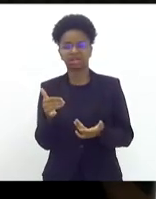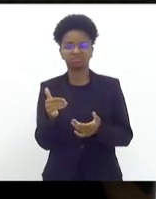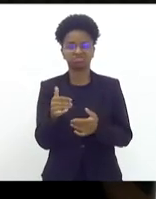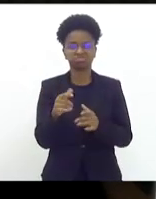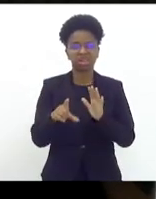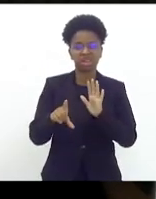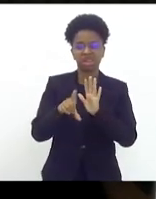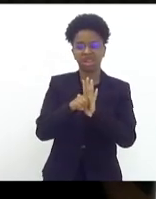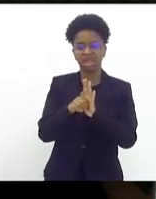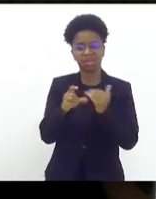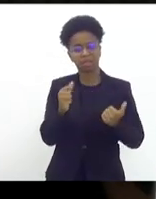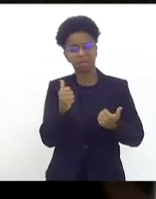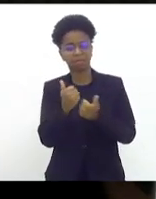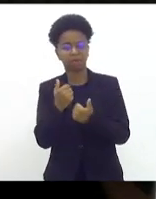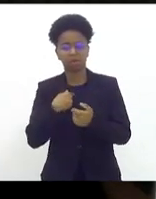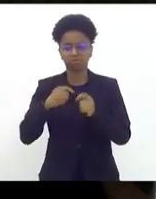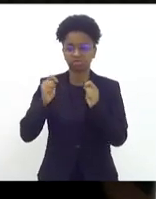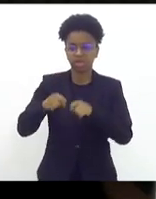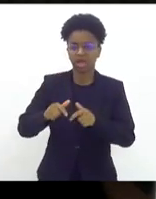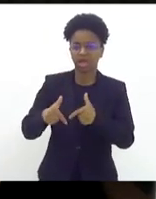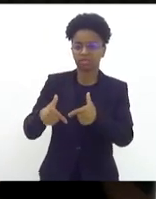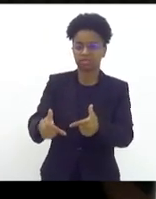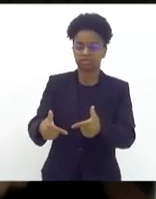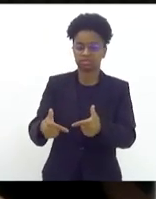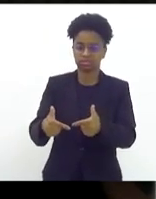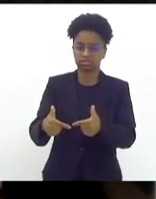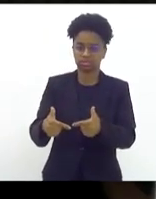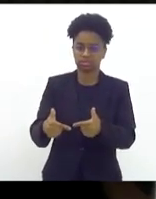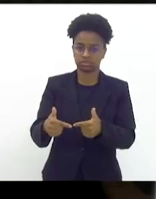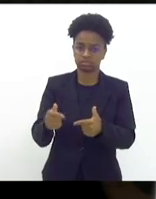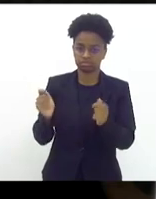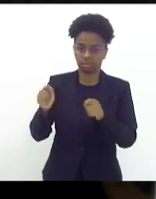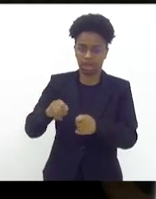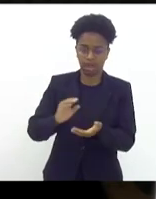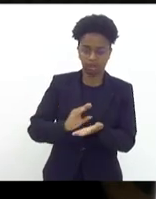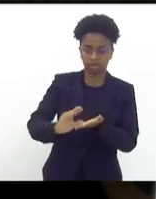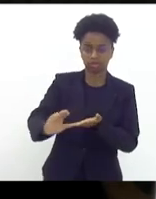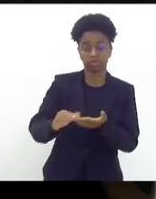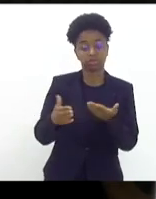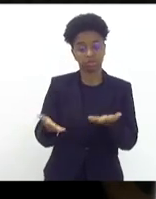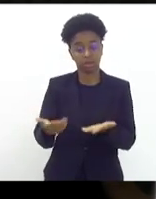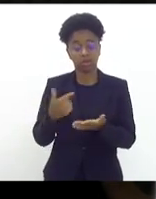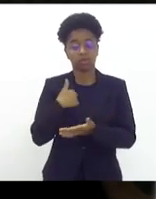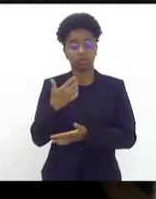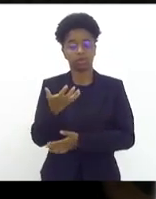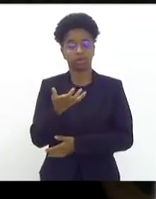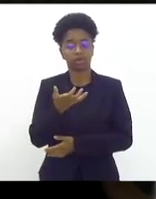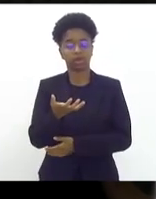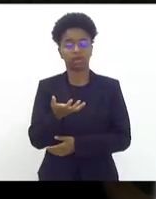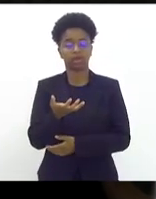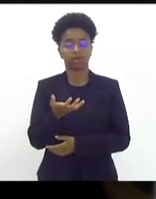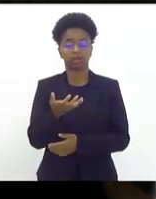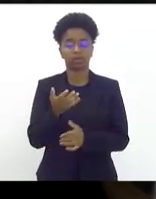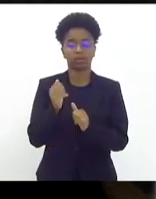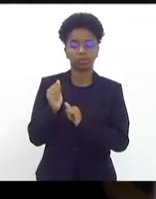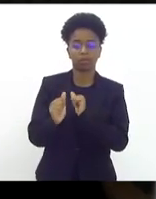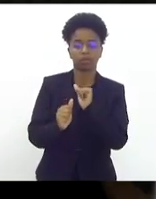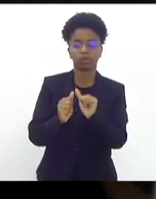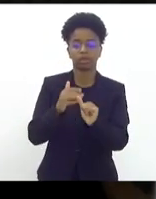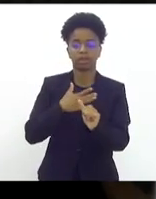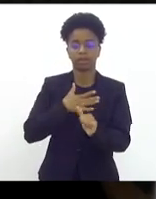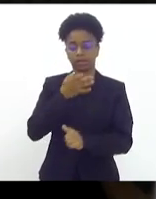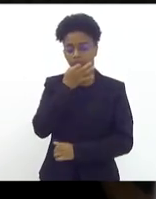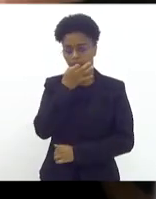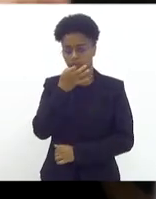me suporta eu fazer, suporta que eu faça esse investimento. Então, estou querendo aqui reformular minha